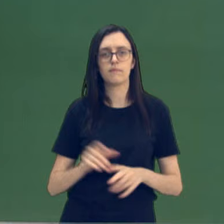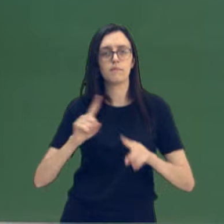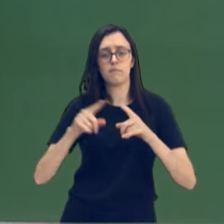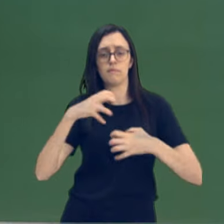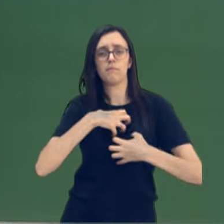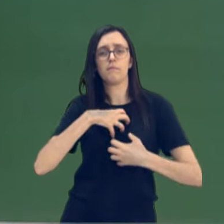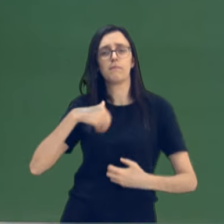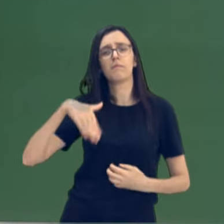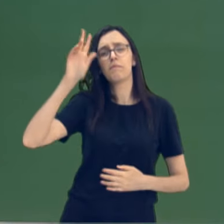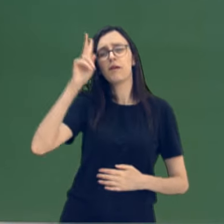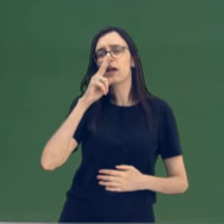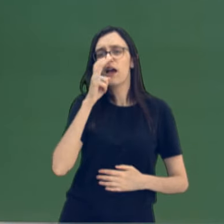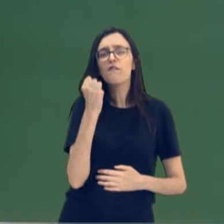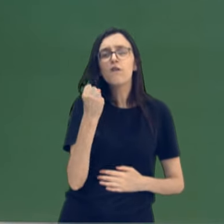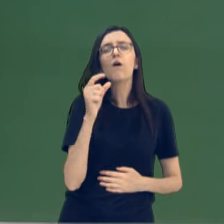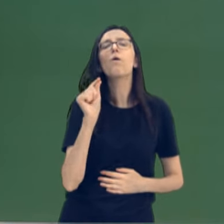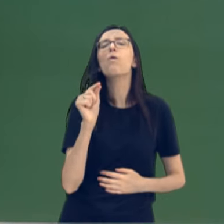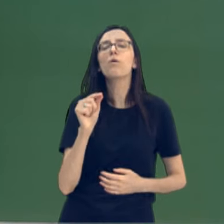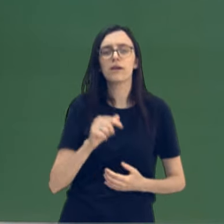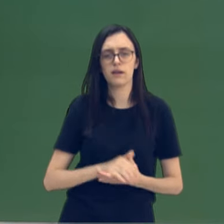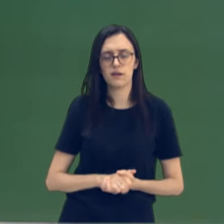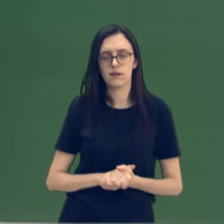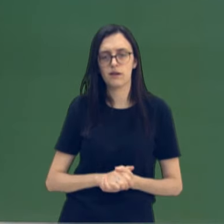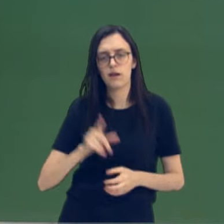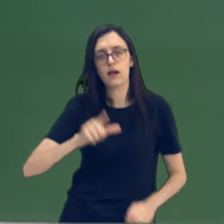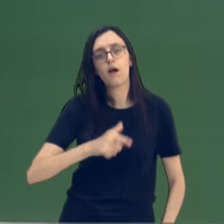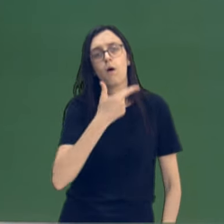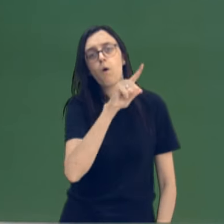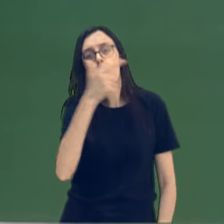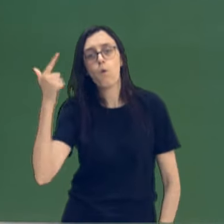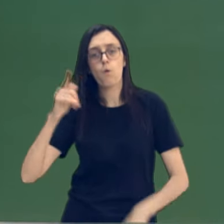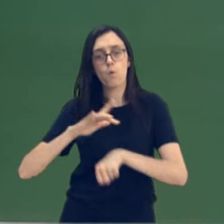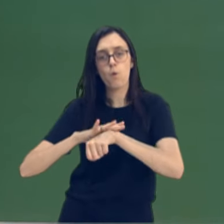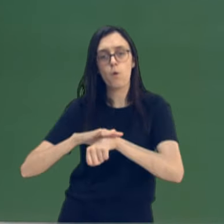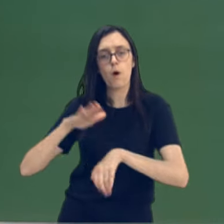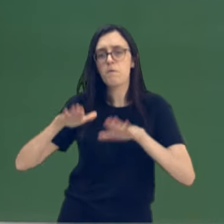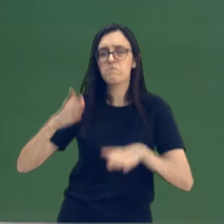forte do HIV? Outras